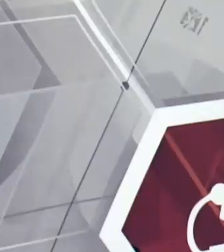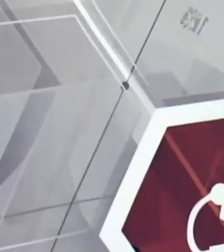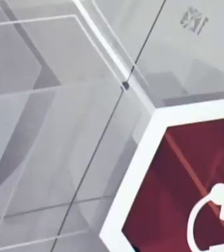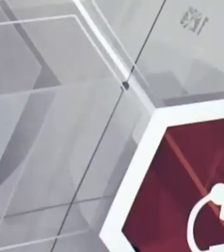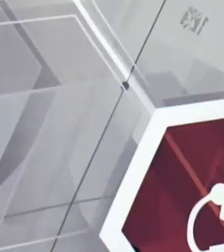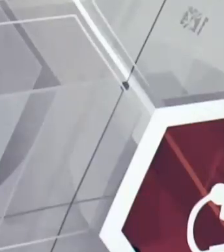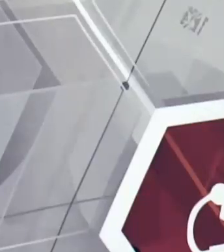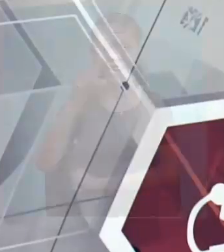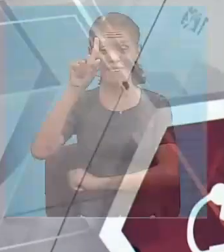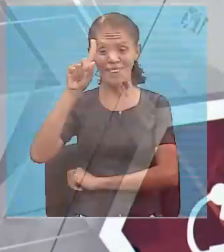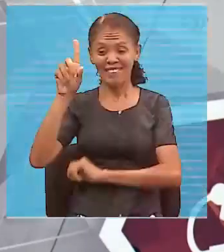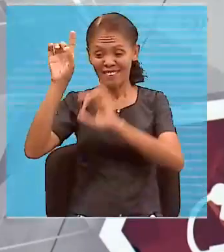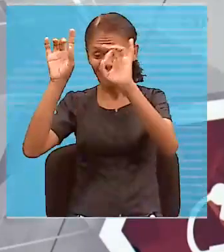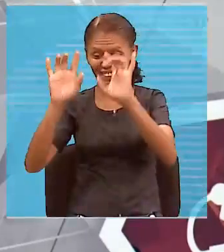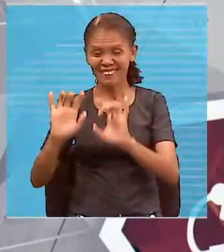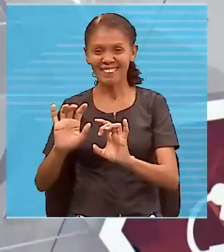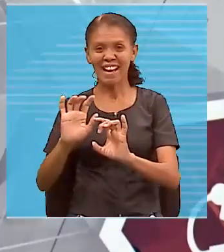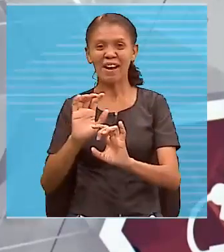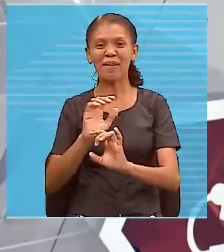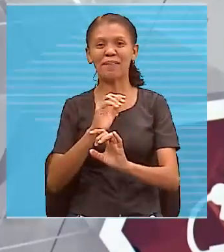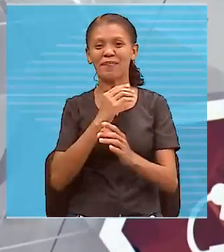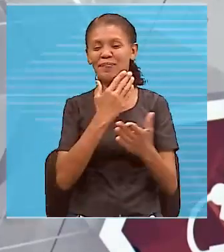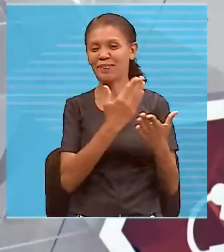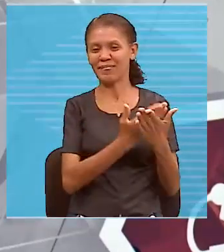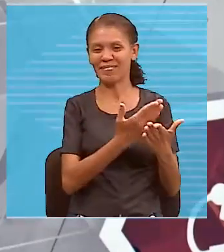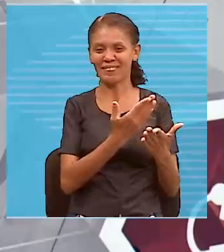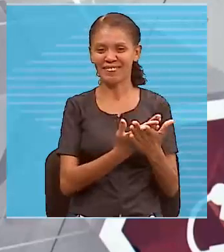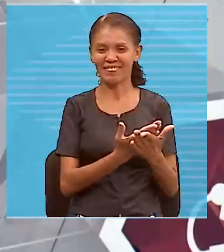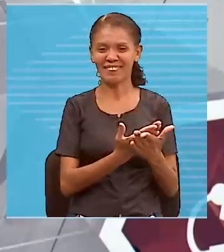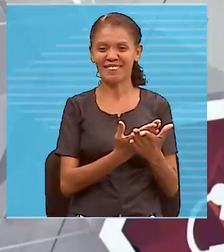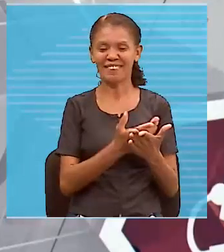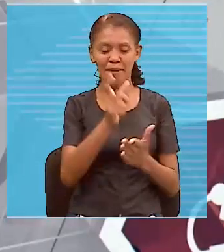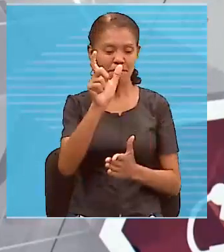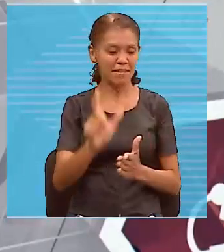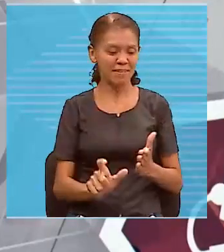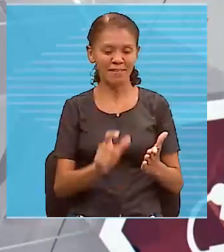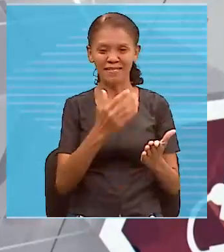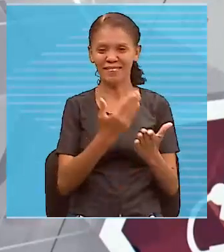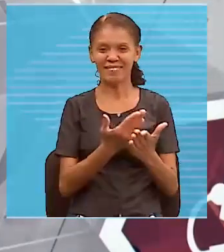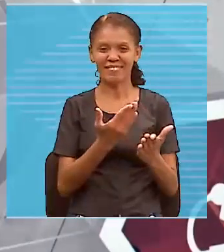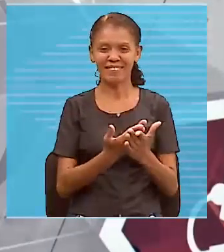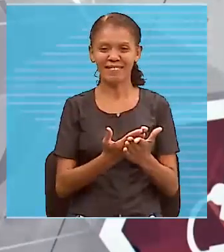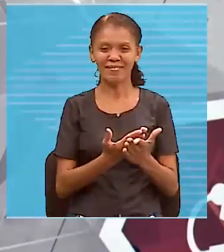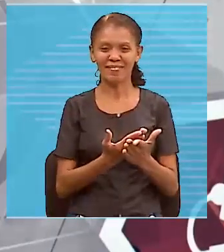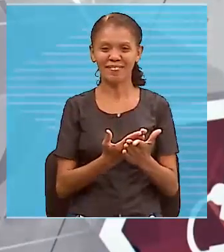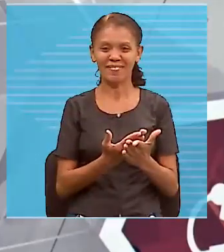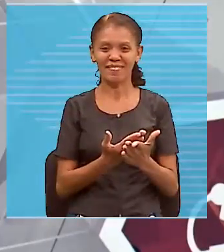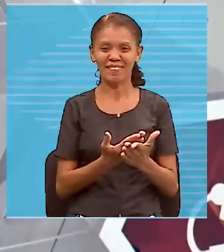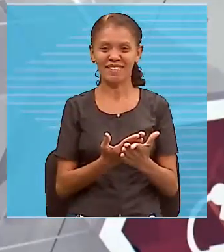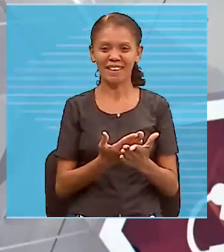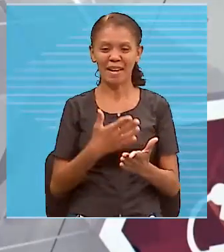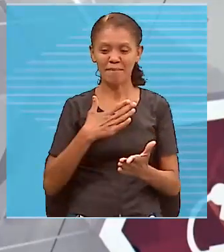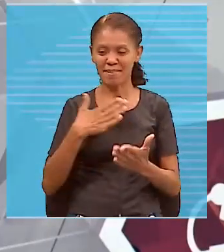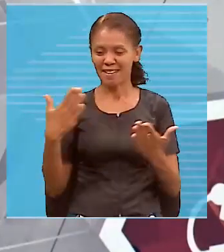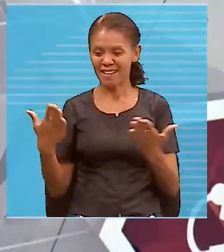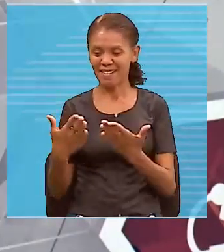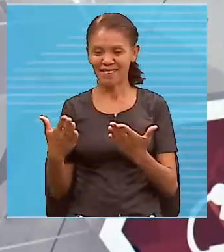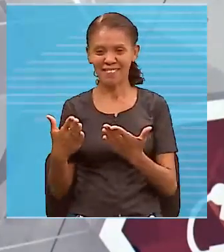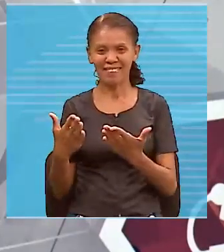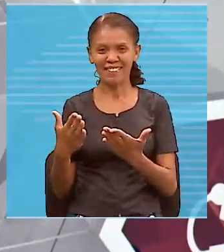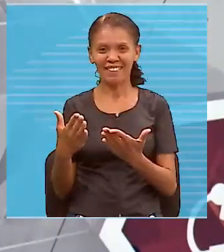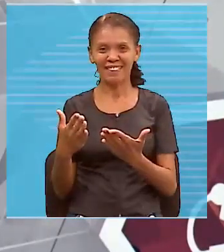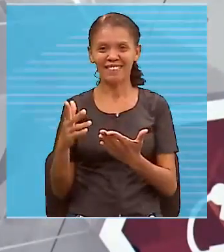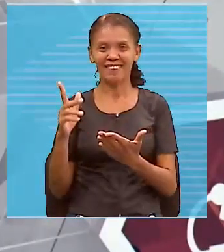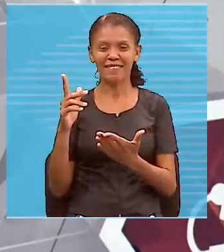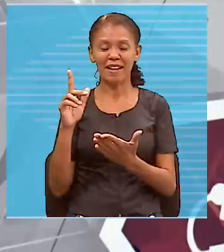é hoje dá para eu fazer aí essa essa menção a cada um de vocês que